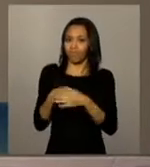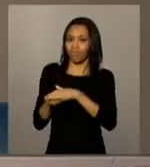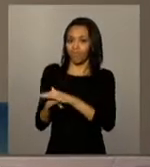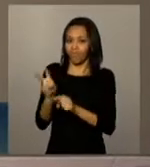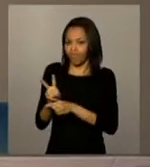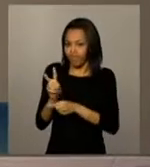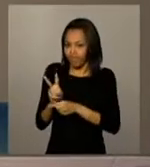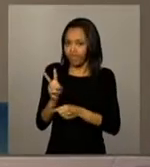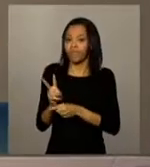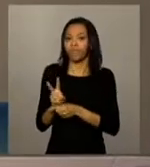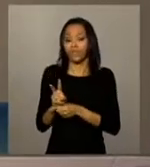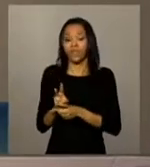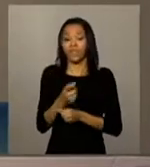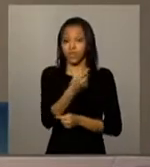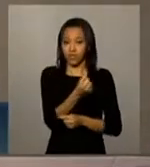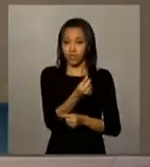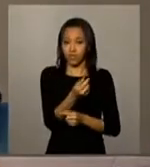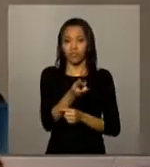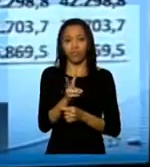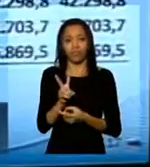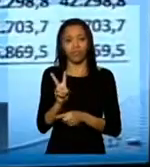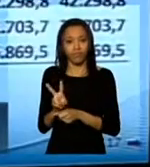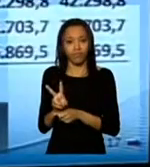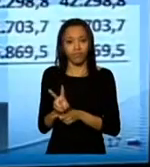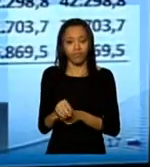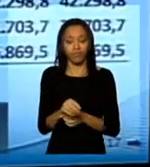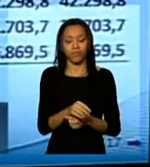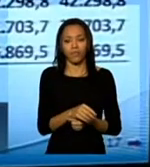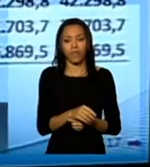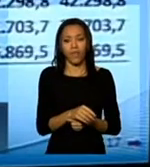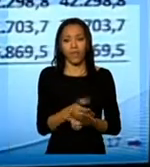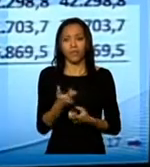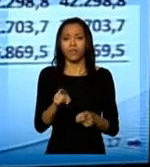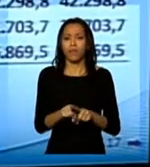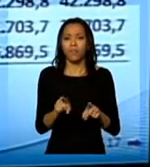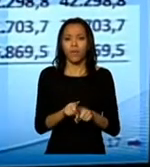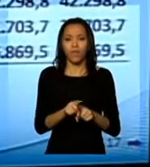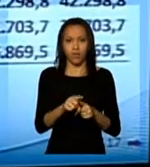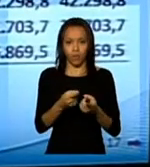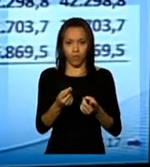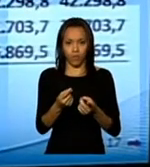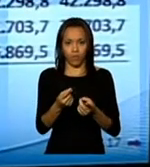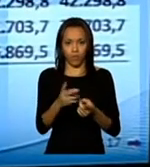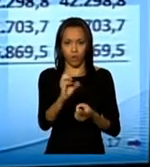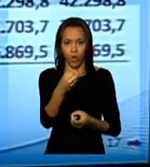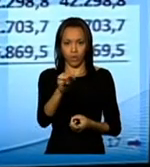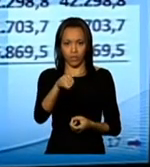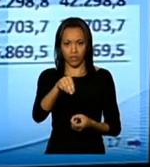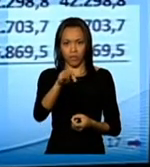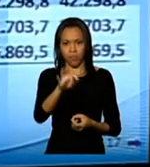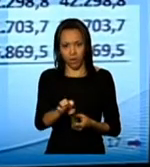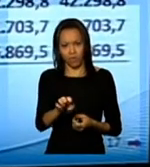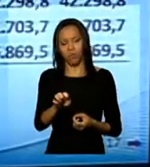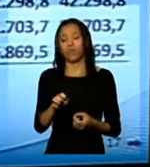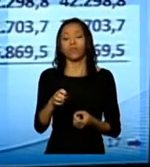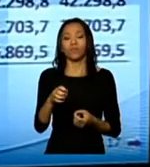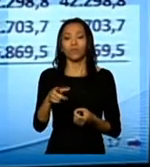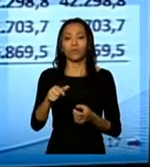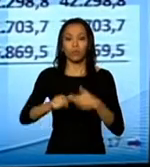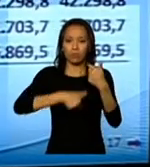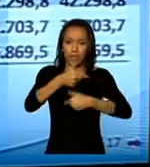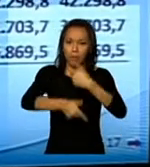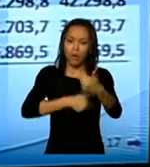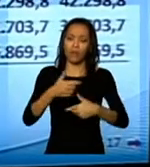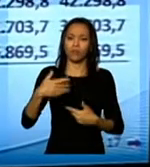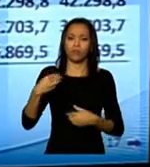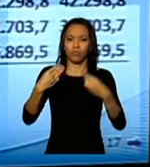essa preservação dos recursos, o orçamento do Ministério da Saúde, o empenho do Ministério da Saúde em 2013